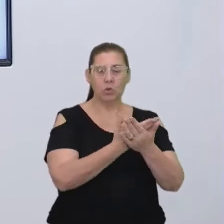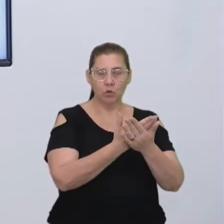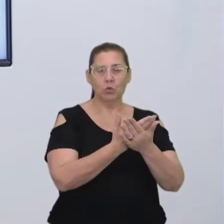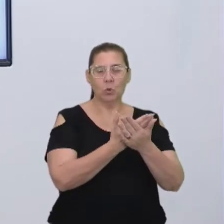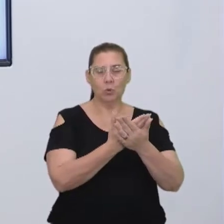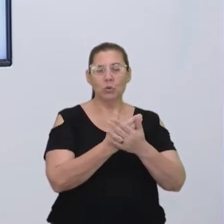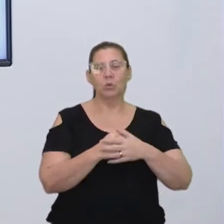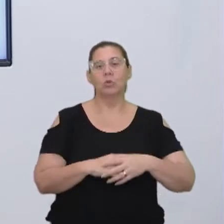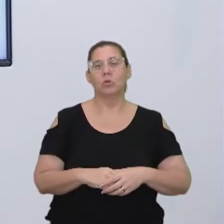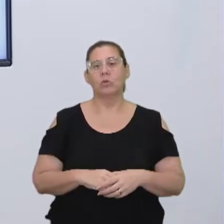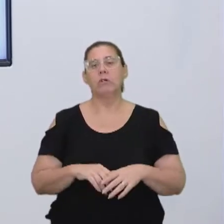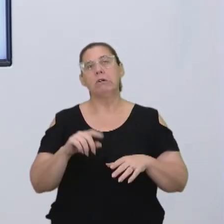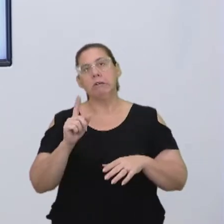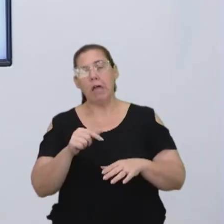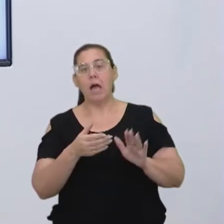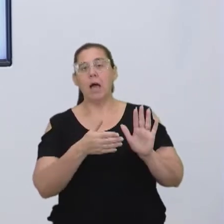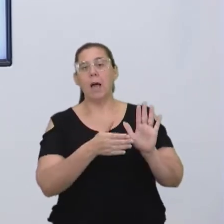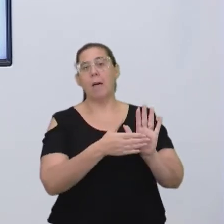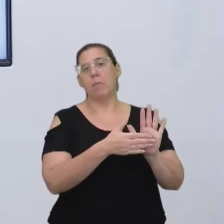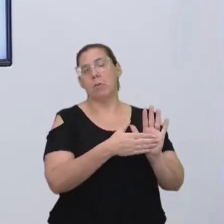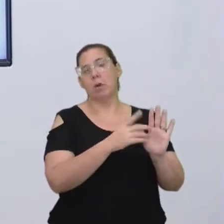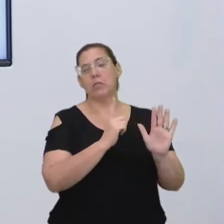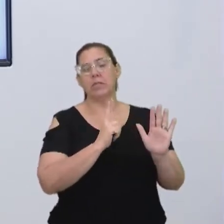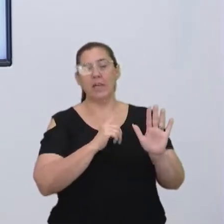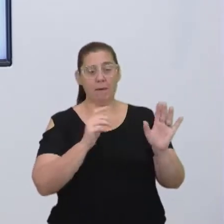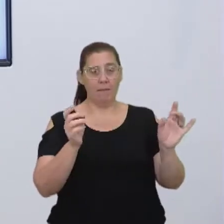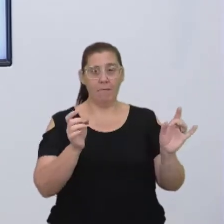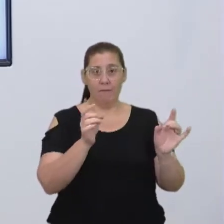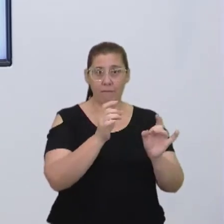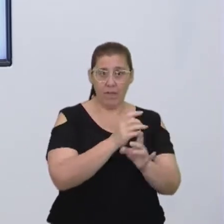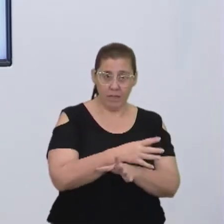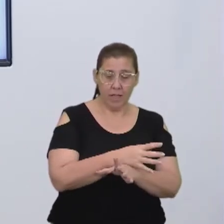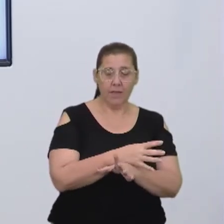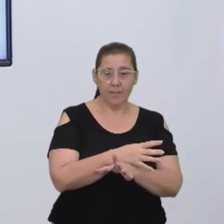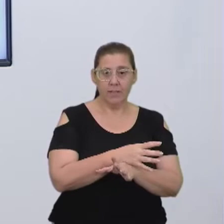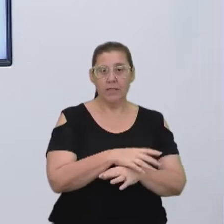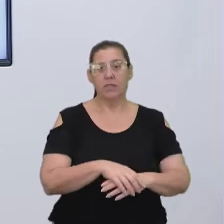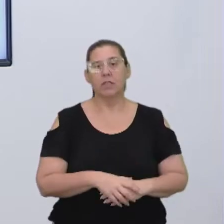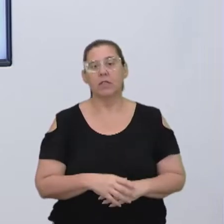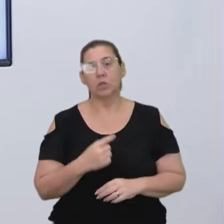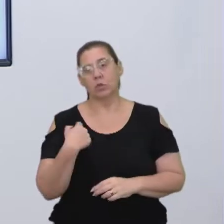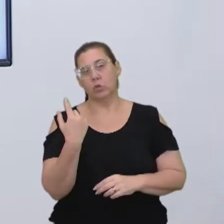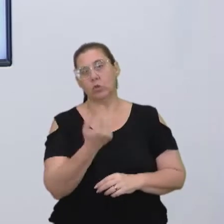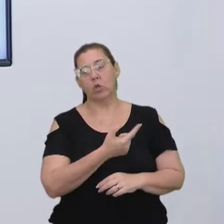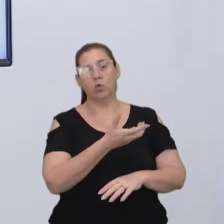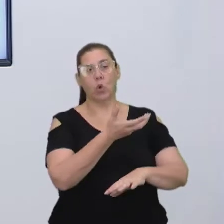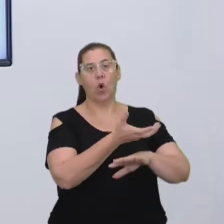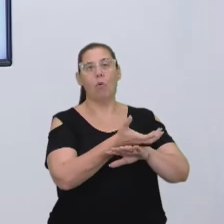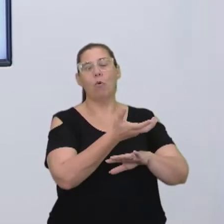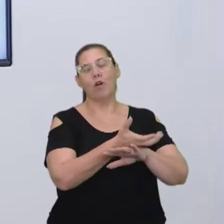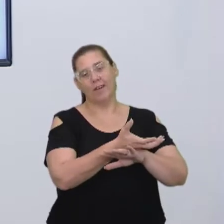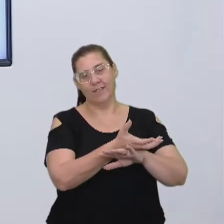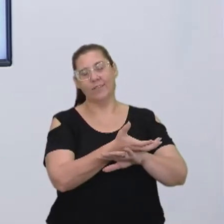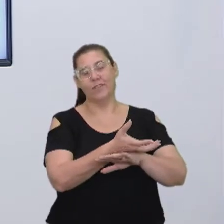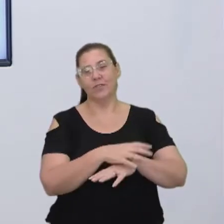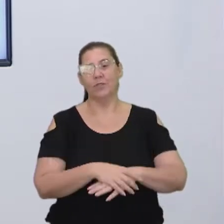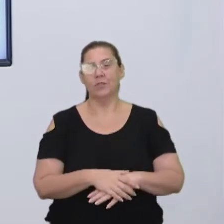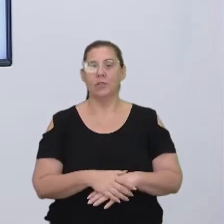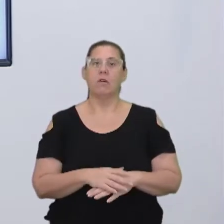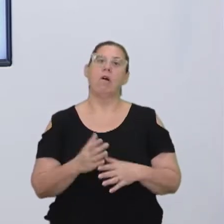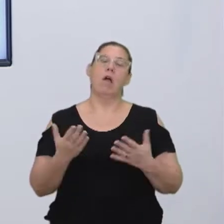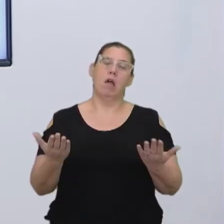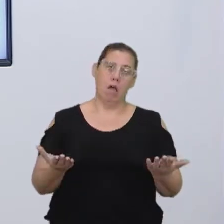né, que é justamente a proposta que a gente tem para finalizar, né, esse nosso componente maravilhoso. É óbvio